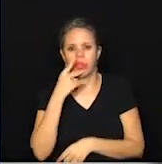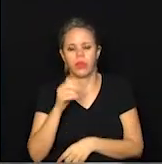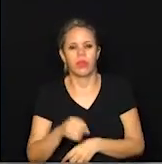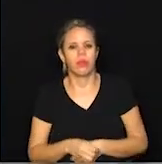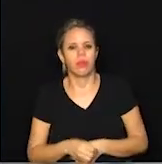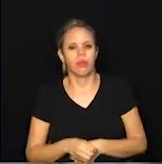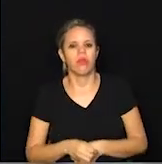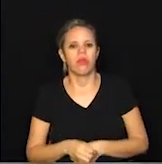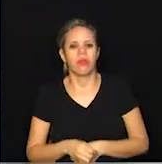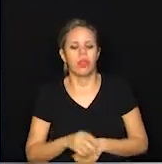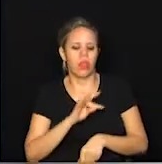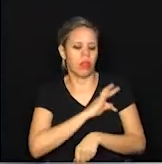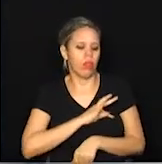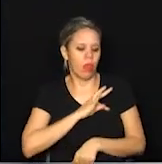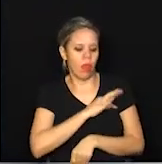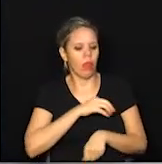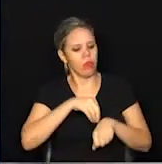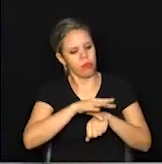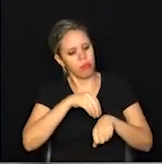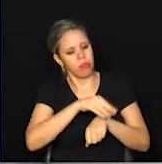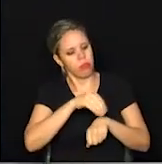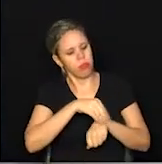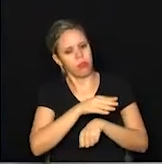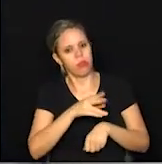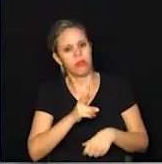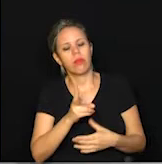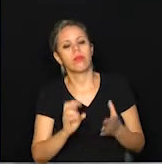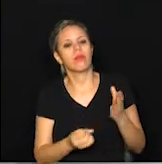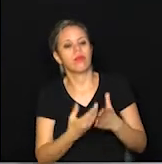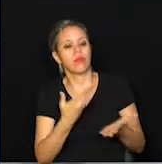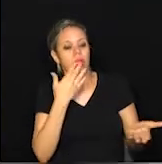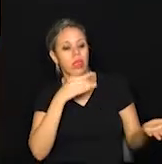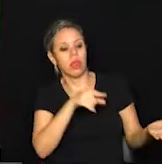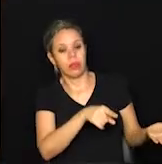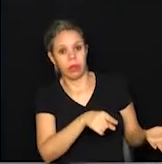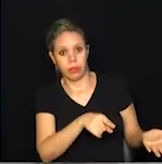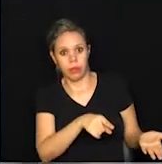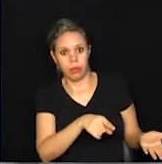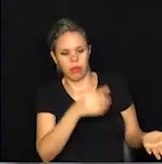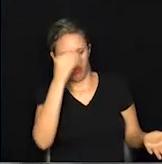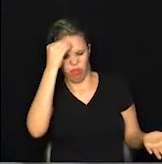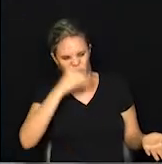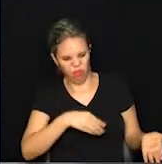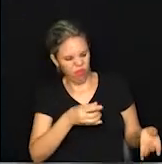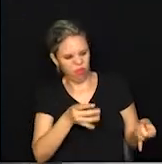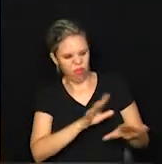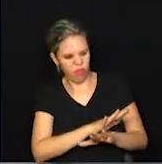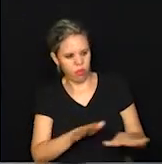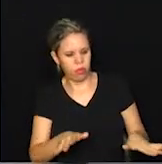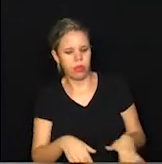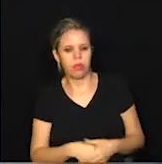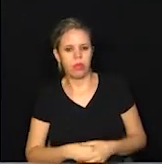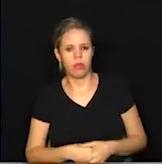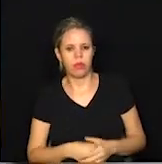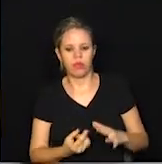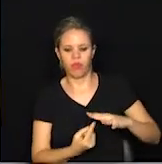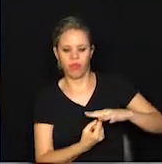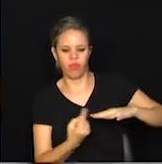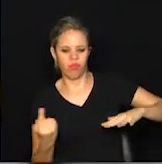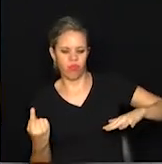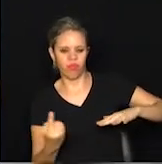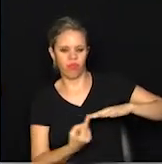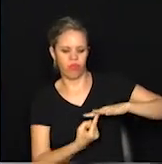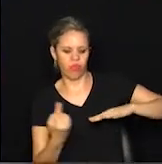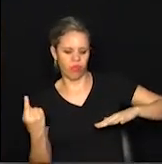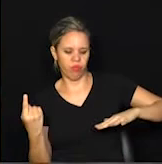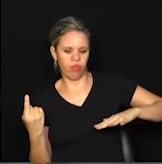fundamento, sem parar, o que acontece com a criança? Ele desiste. Ele é excluído